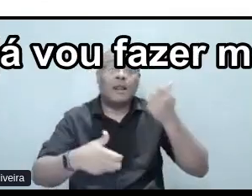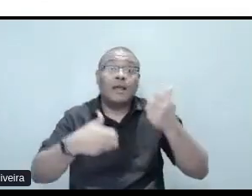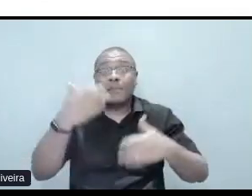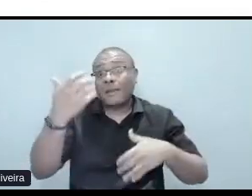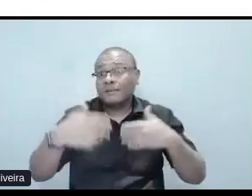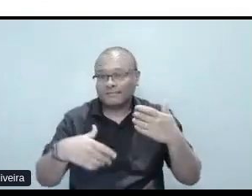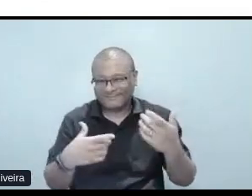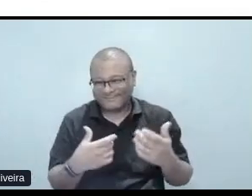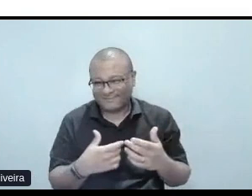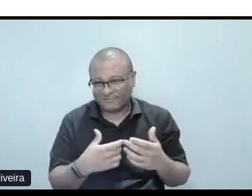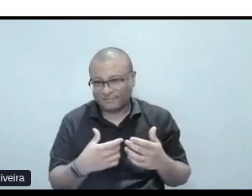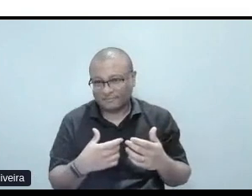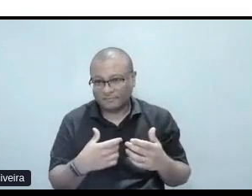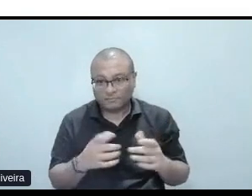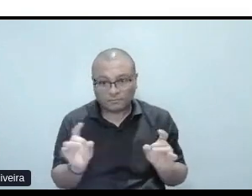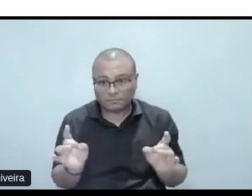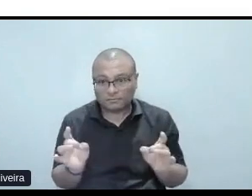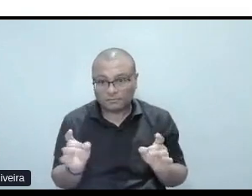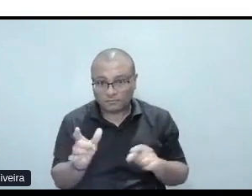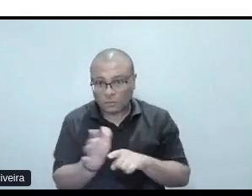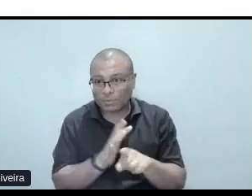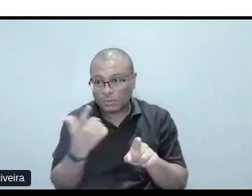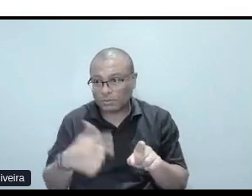então. Acho que...